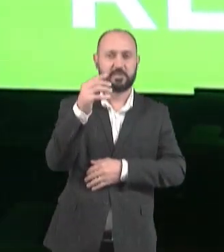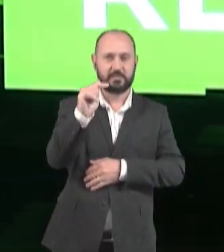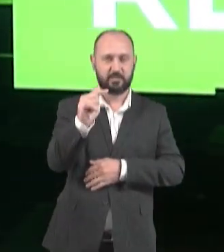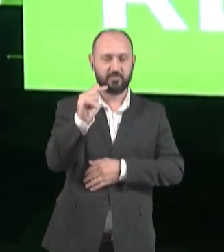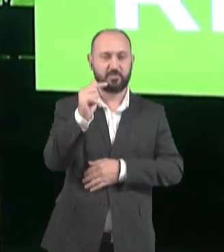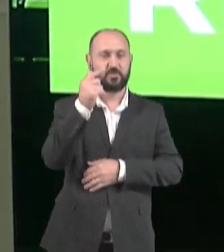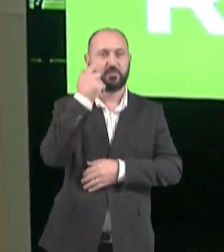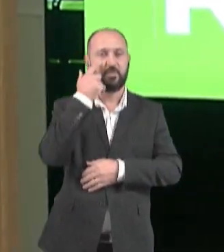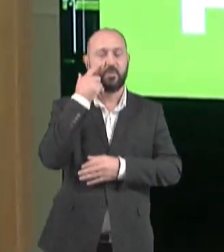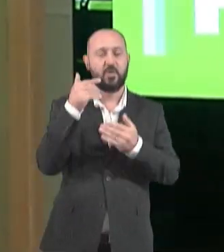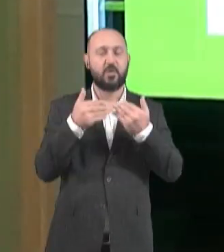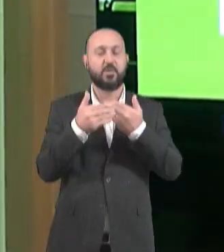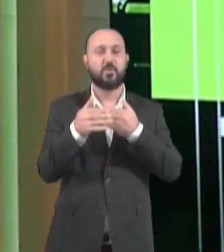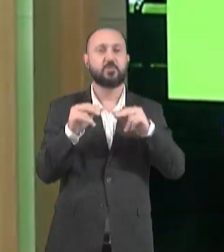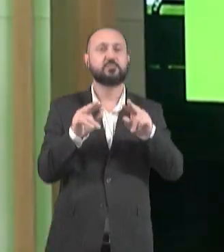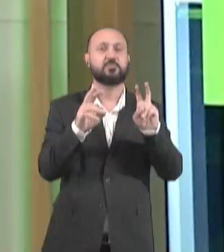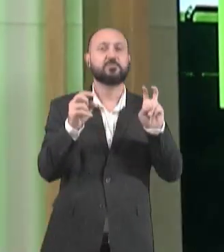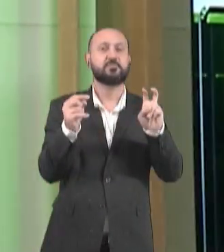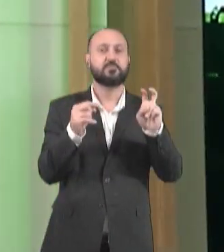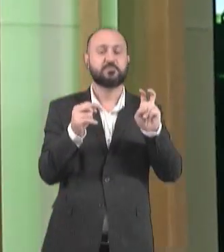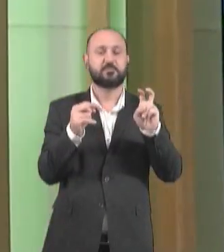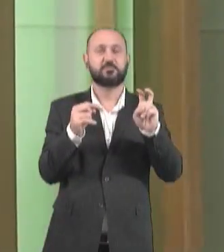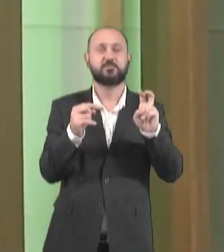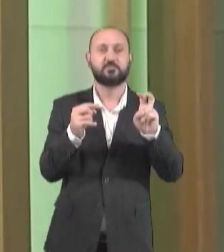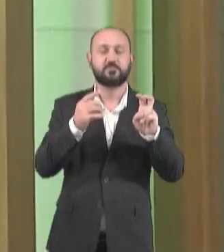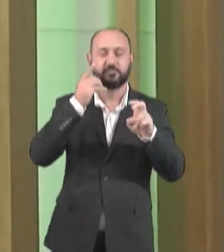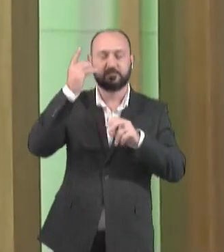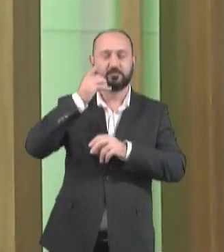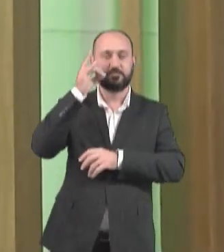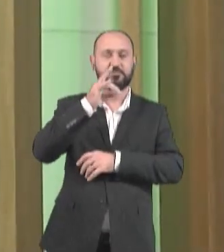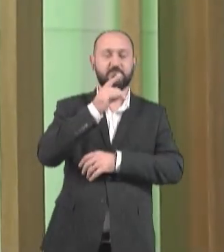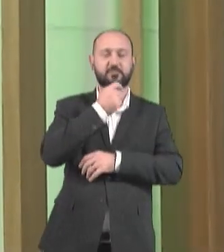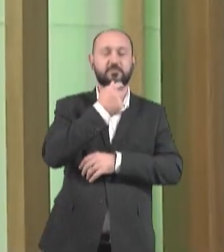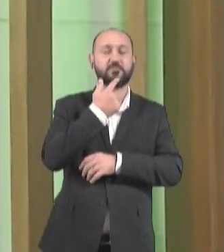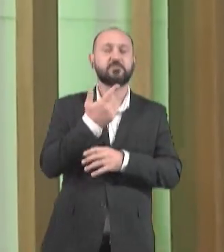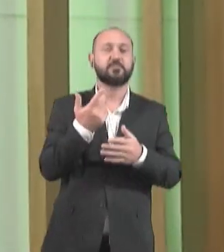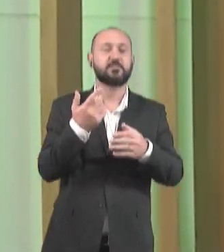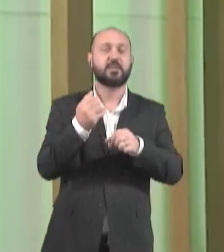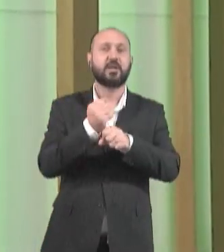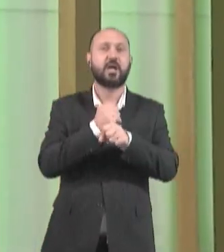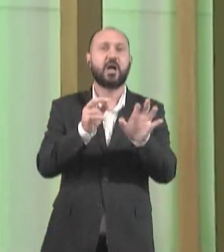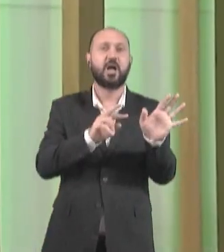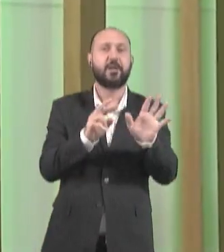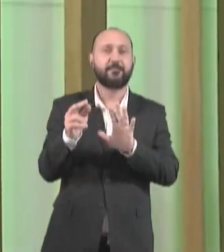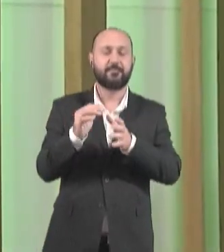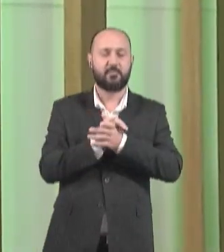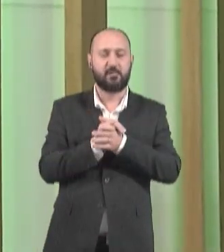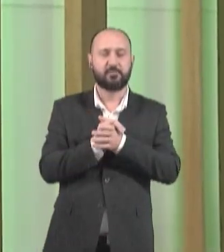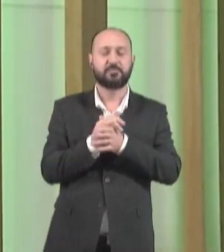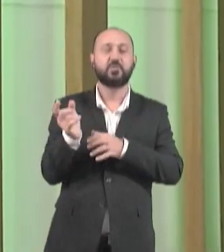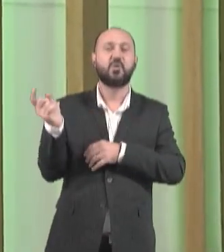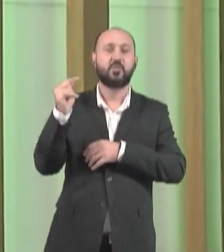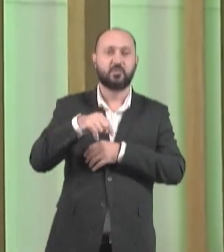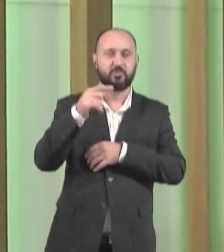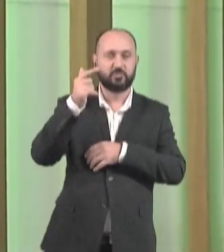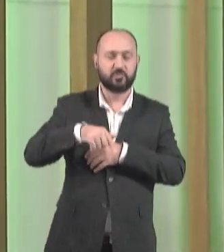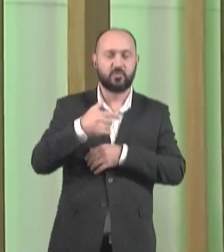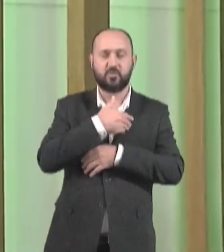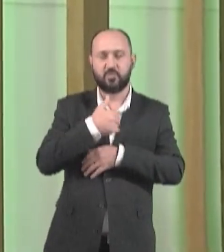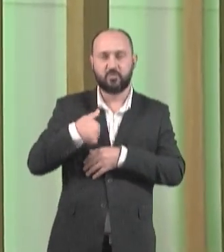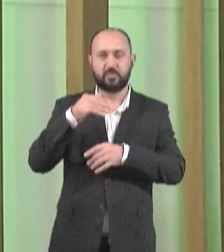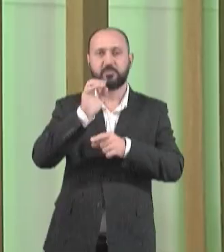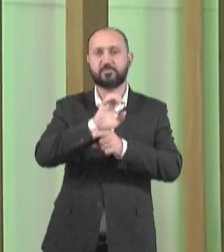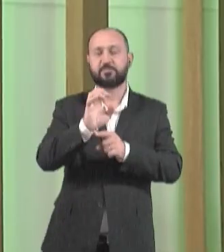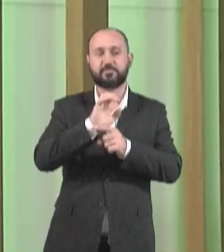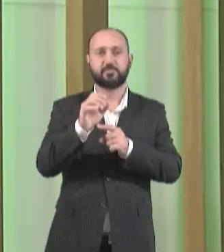11h47, vamos agora falar sobre um tema que a deputada Lia Nogueira já vem repercutindo no plenário há algumas semanas e voltou mais uma vez a cobrar o governo